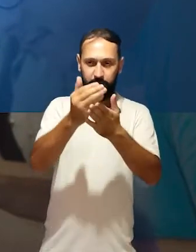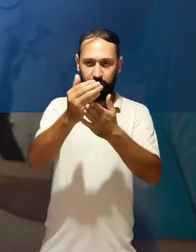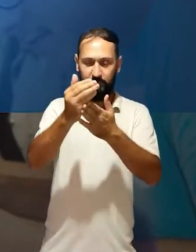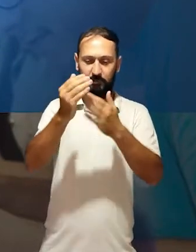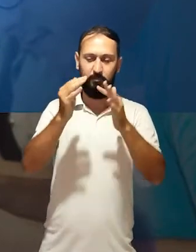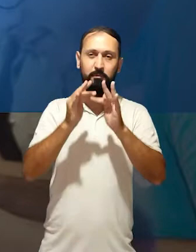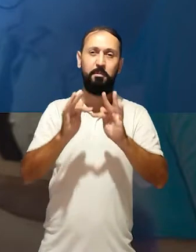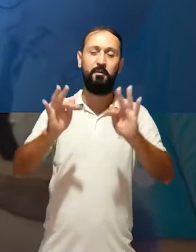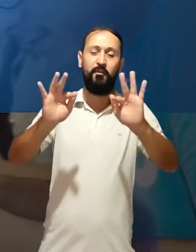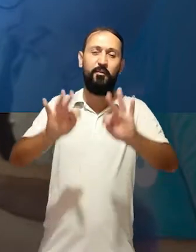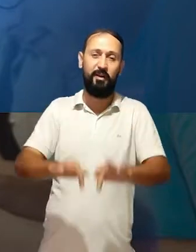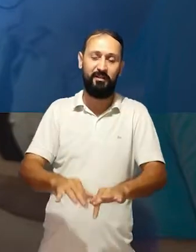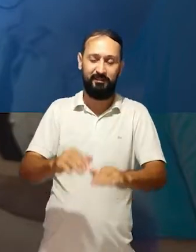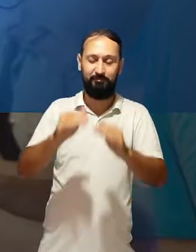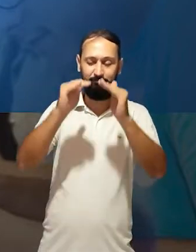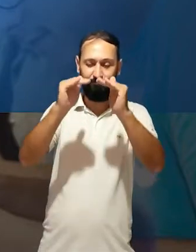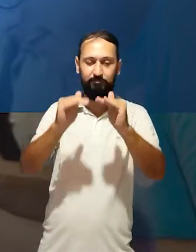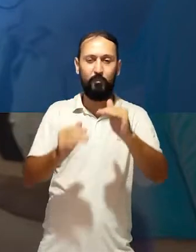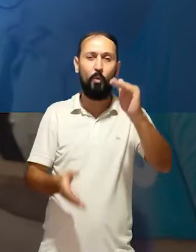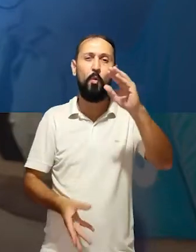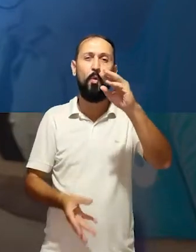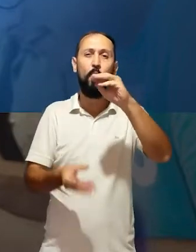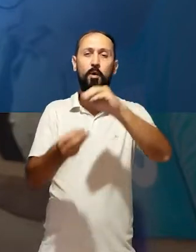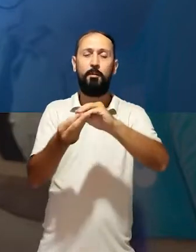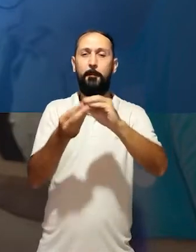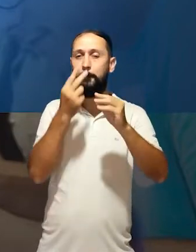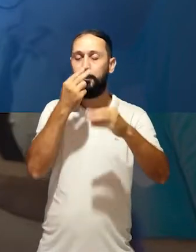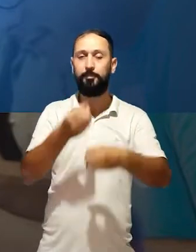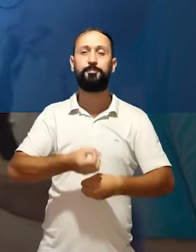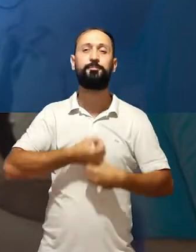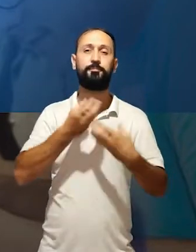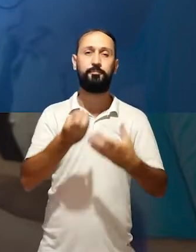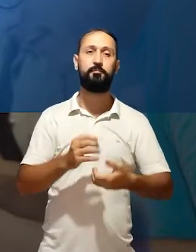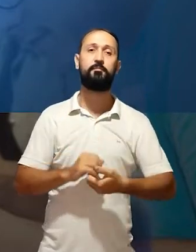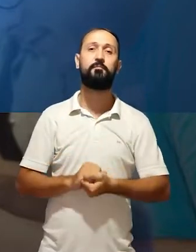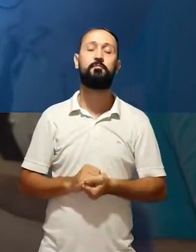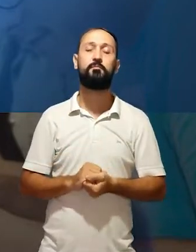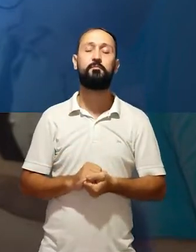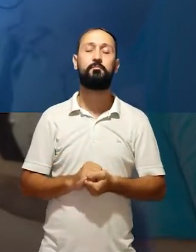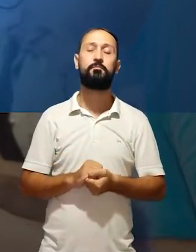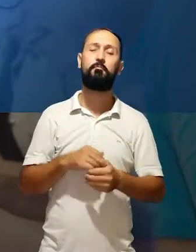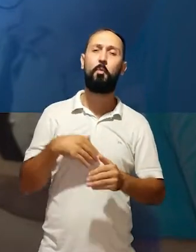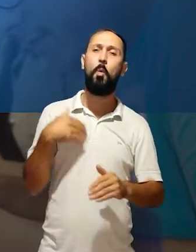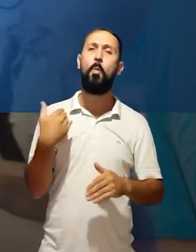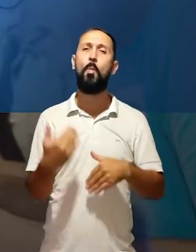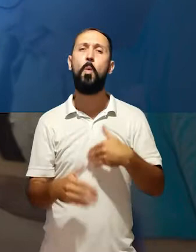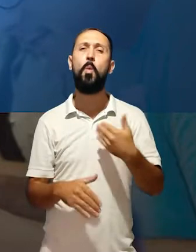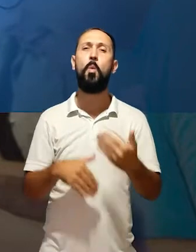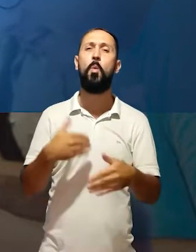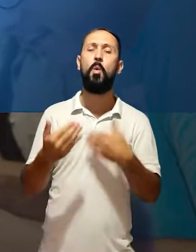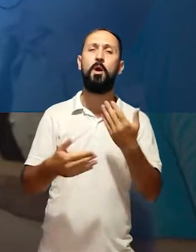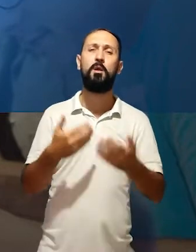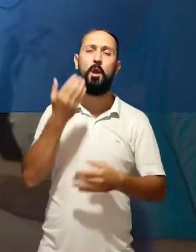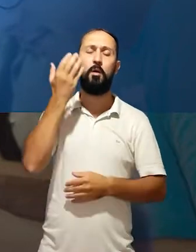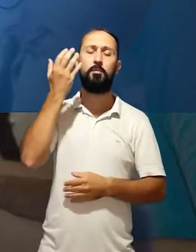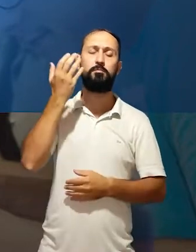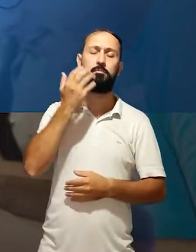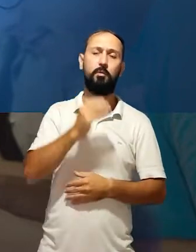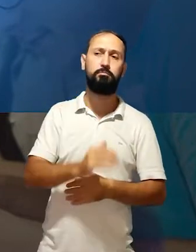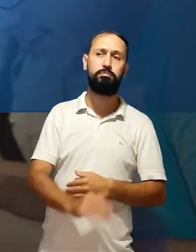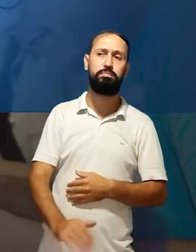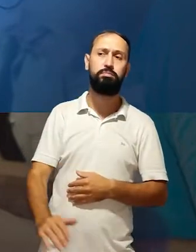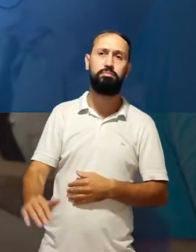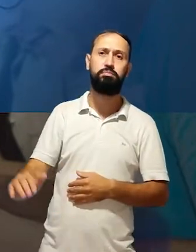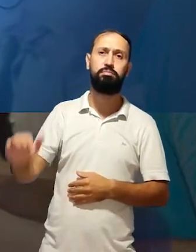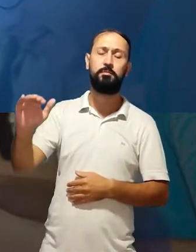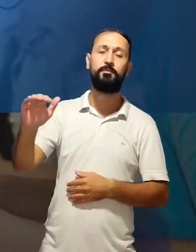Começo, meio e fim, né? Sempre uma historinha, alguma coisa desse tipo, resumida em forma de poemas, né? E com o tempo, na minha